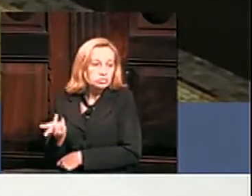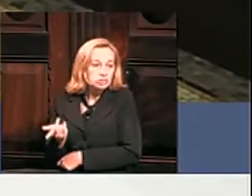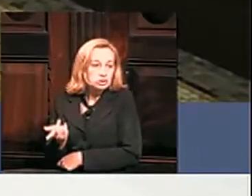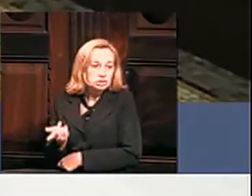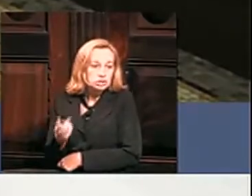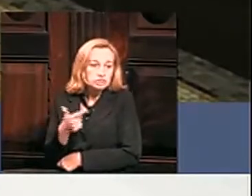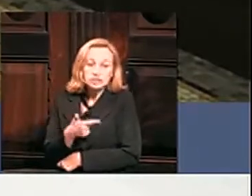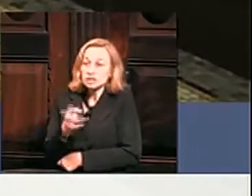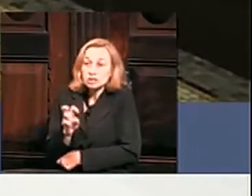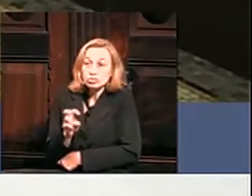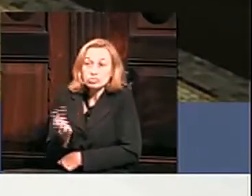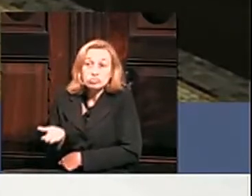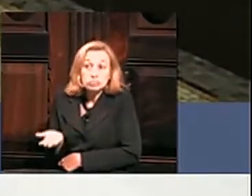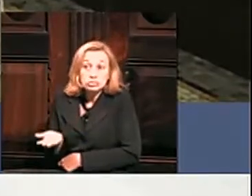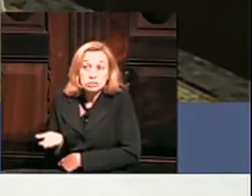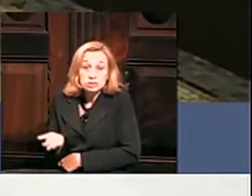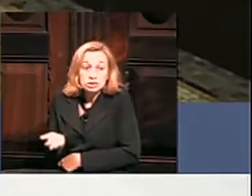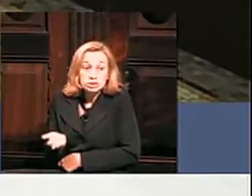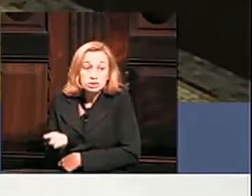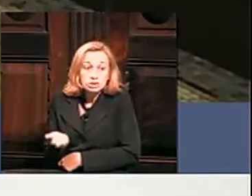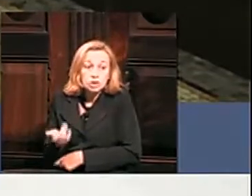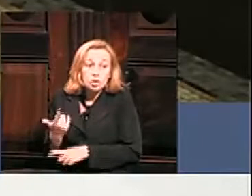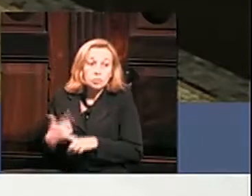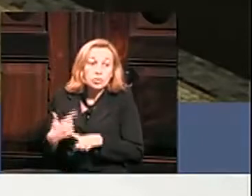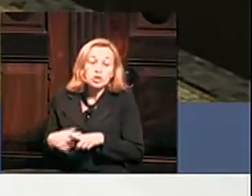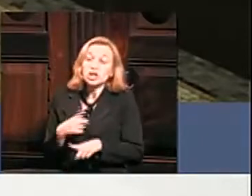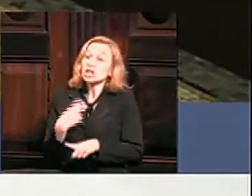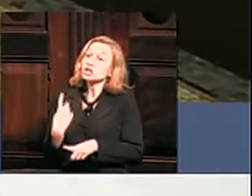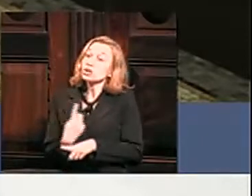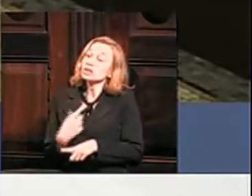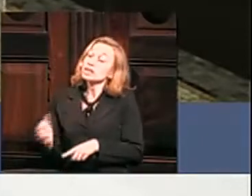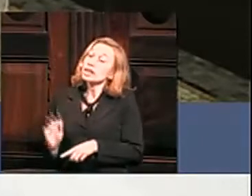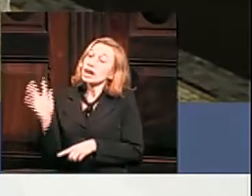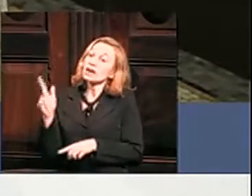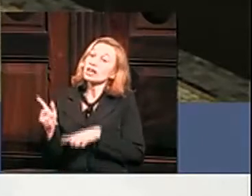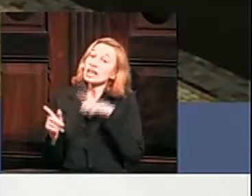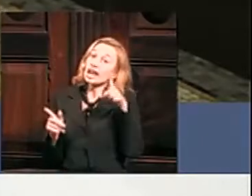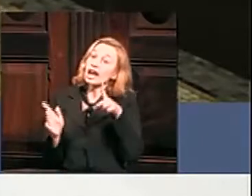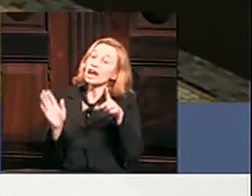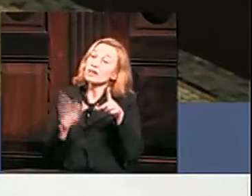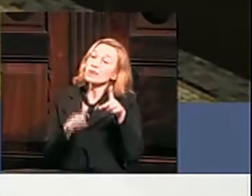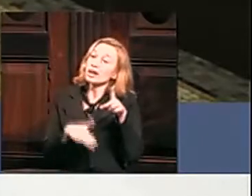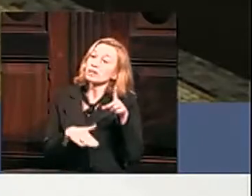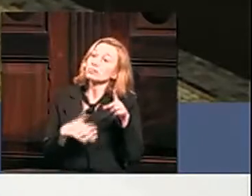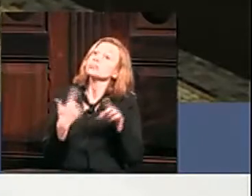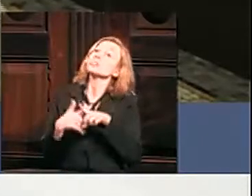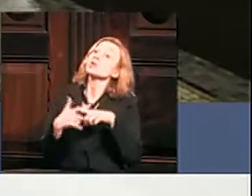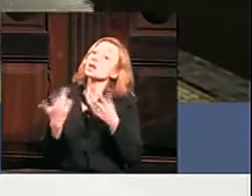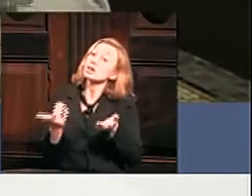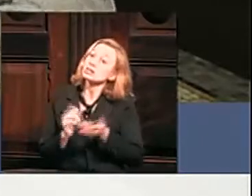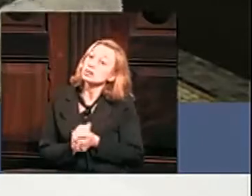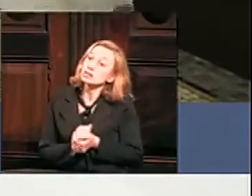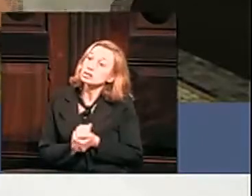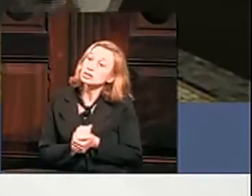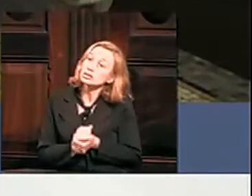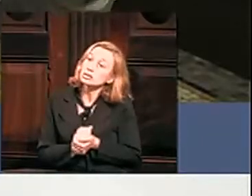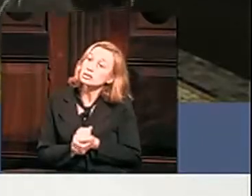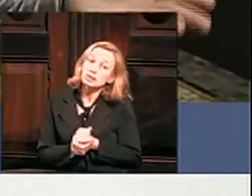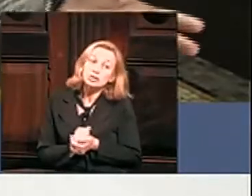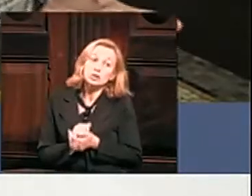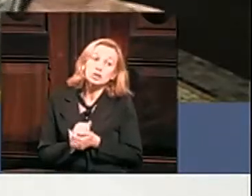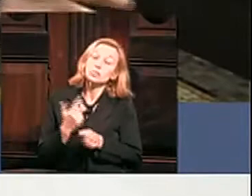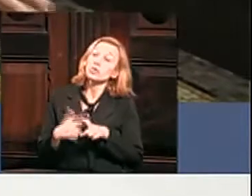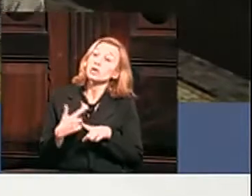é 25%. Por que que nós que moramos aqui no estado do Rio de Janeiro, que nós temos a maior bacia,